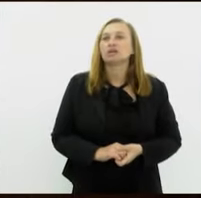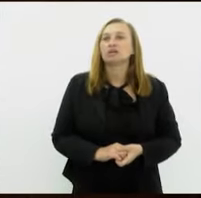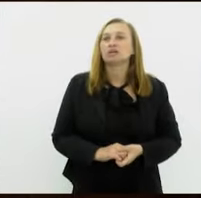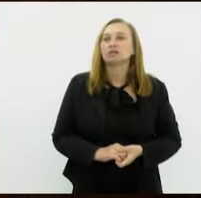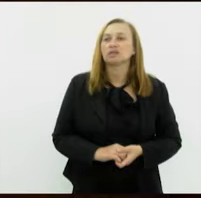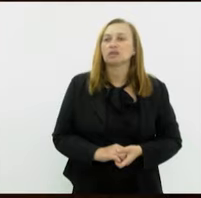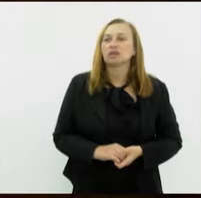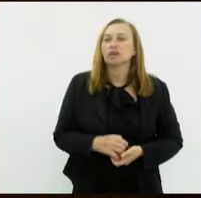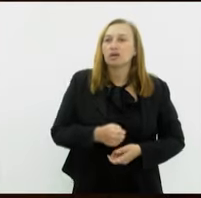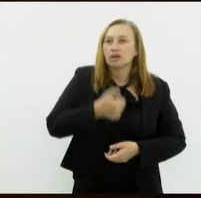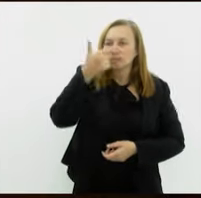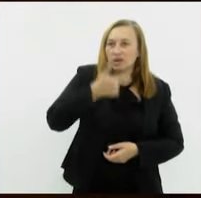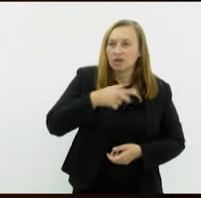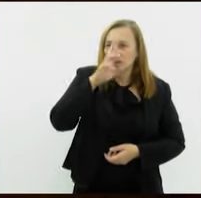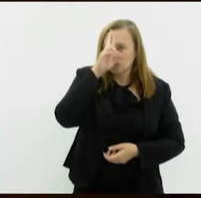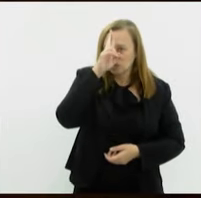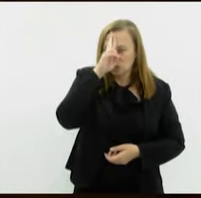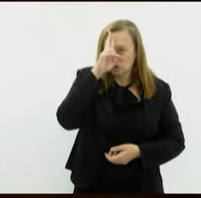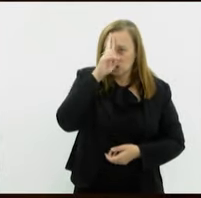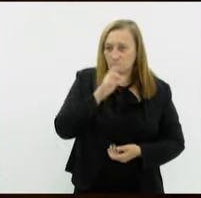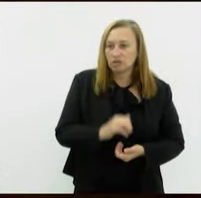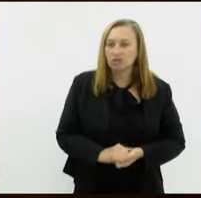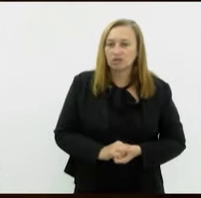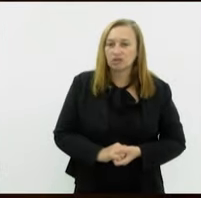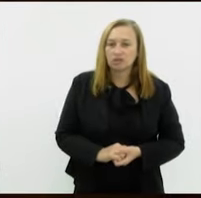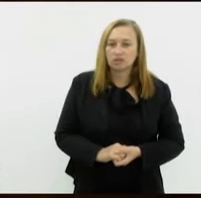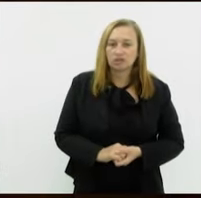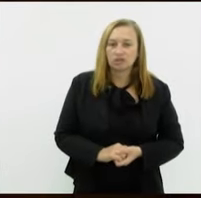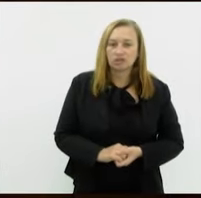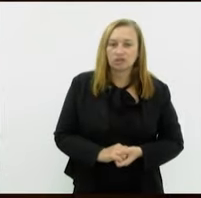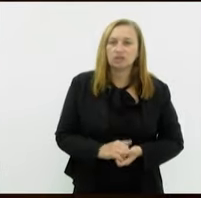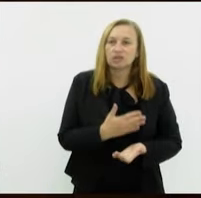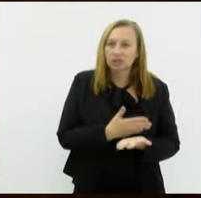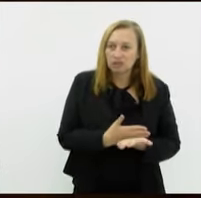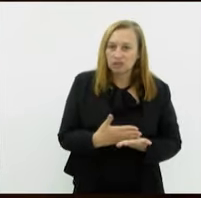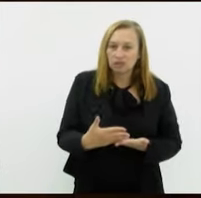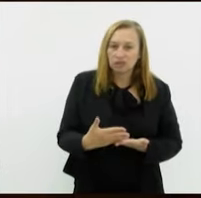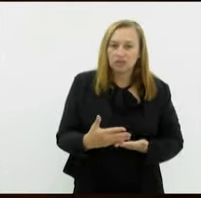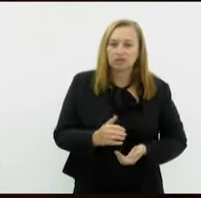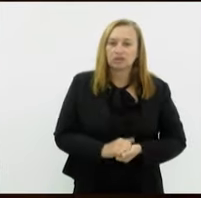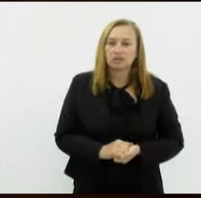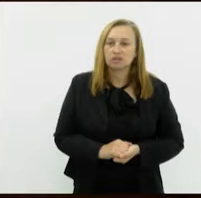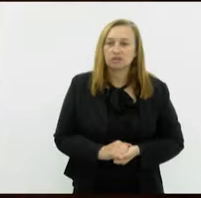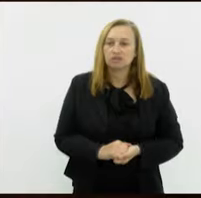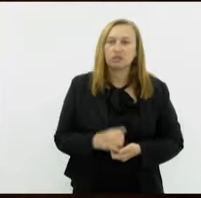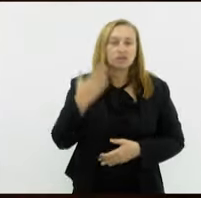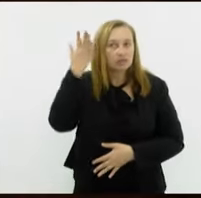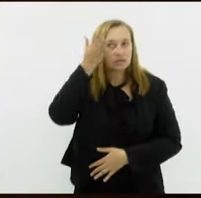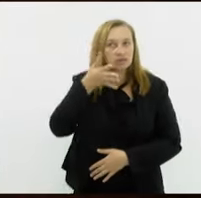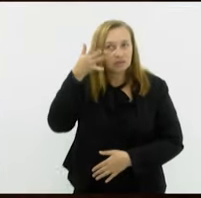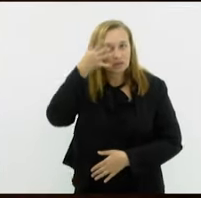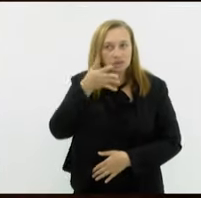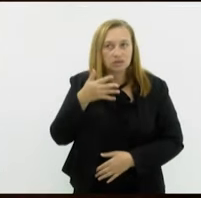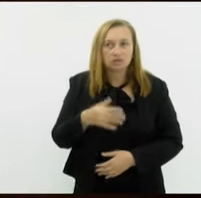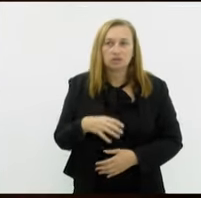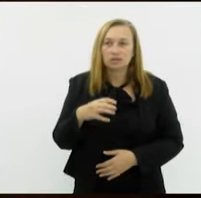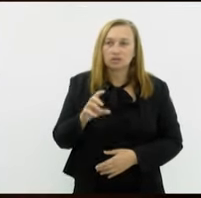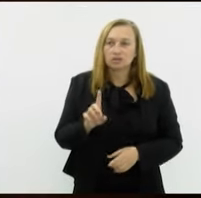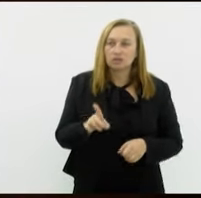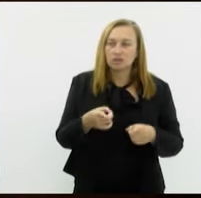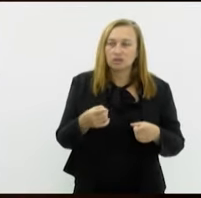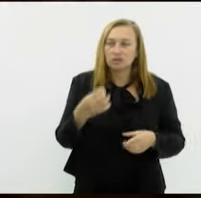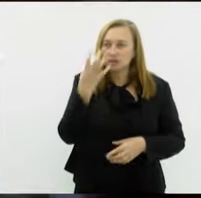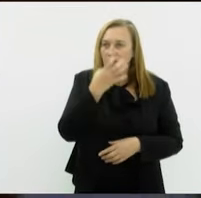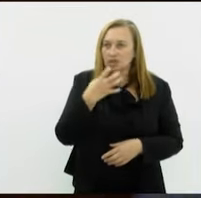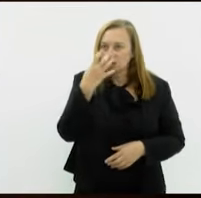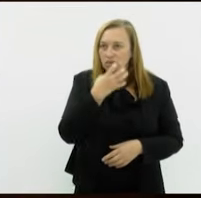ao meio-dia, 11h30 para meio-dia, vai começar essa palestra e o cantor Nani Azevedo vai